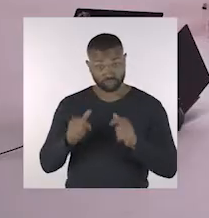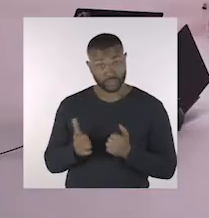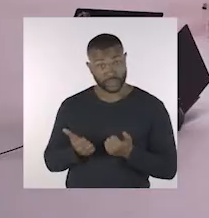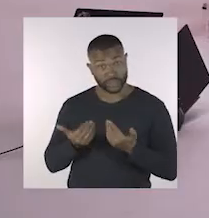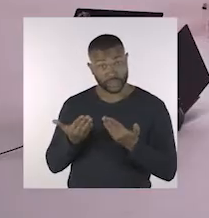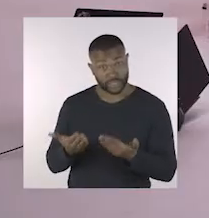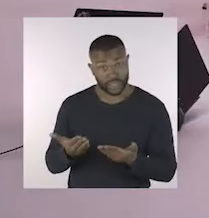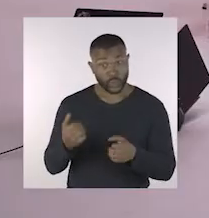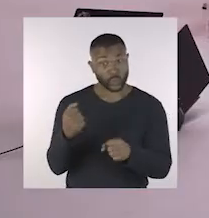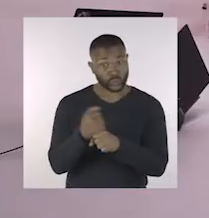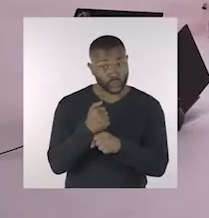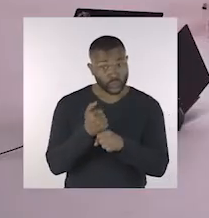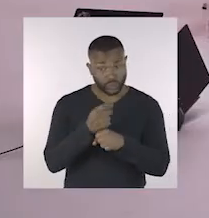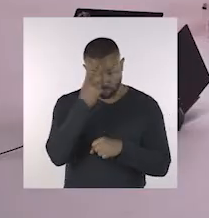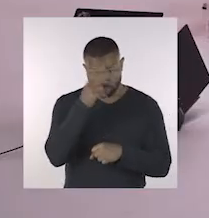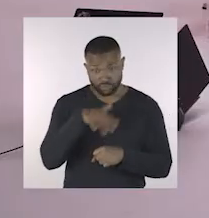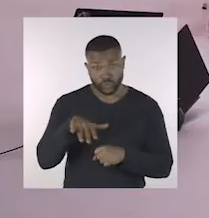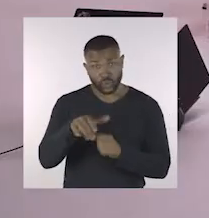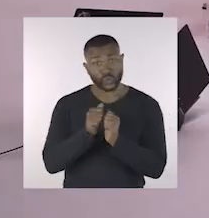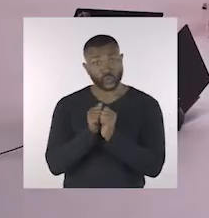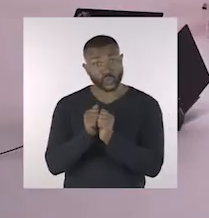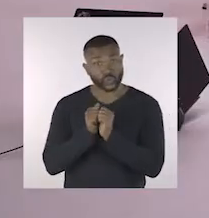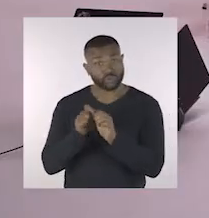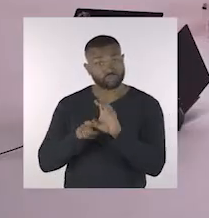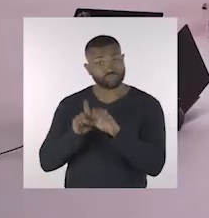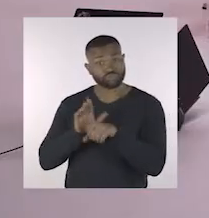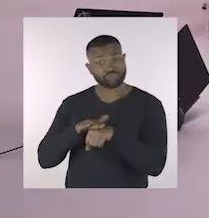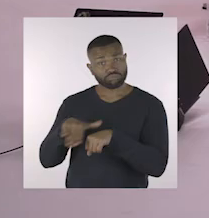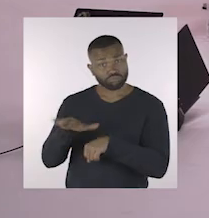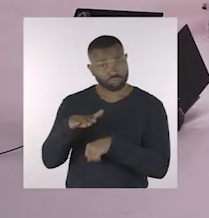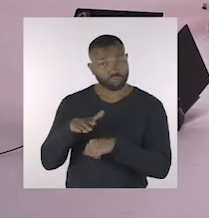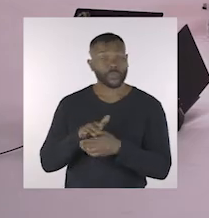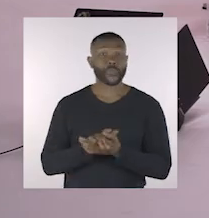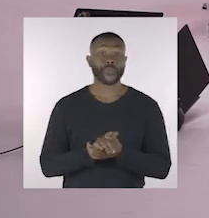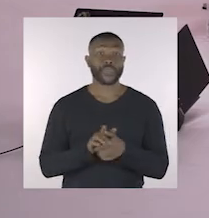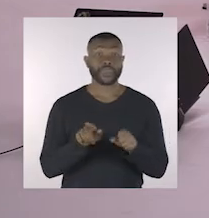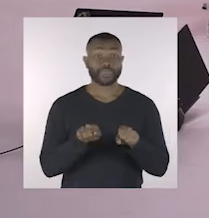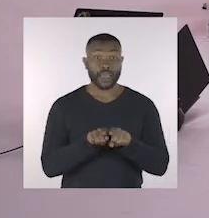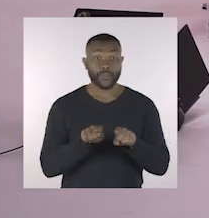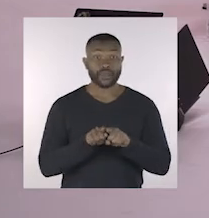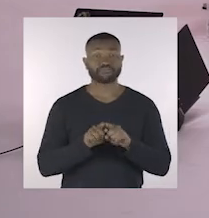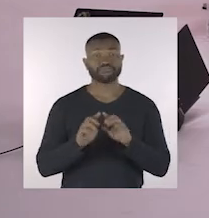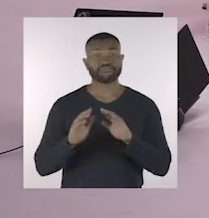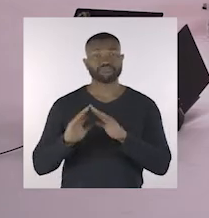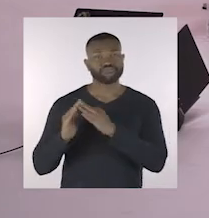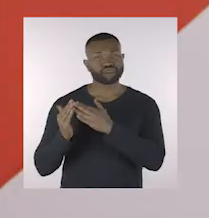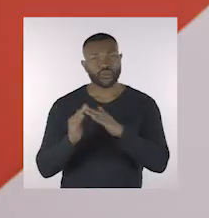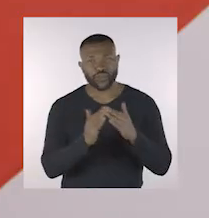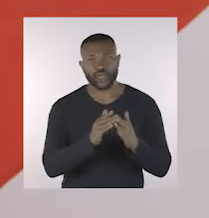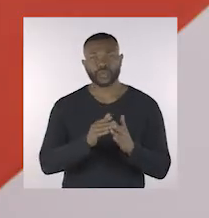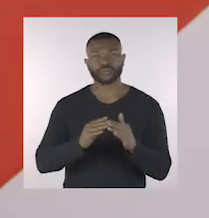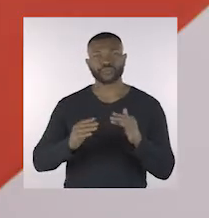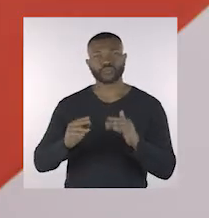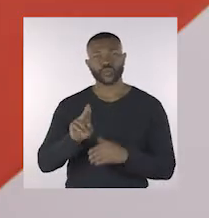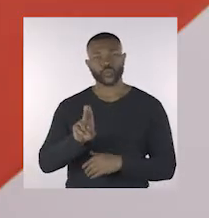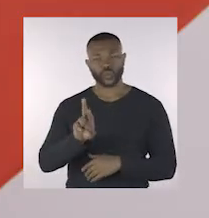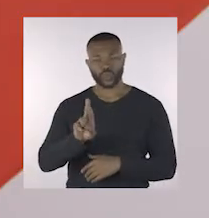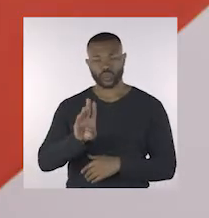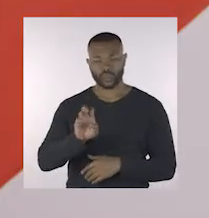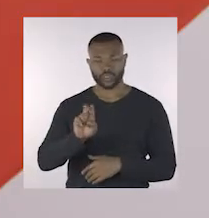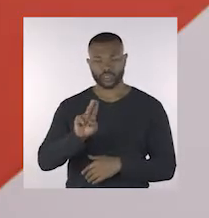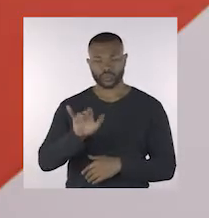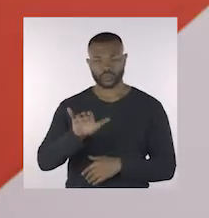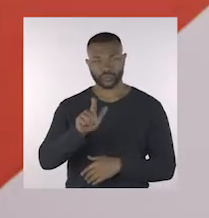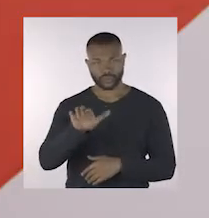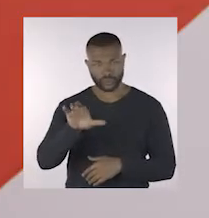dando o terreno a construção em Mutirão em autogestão segundo a urbanização de favela e nessa